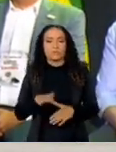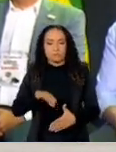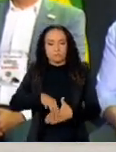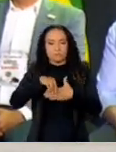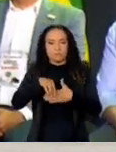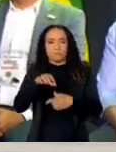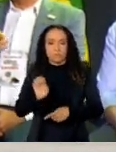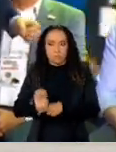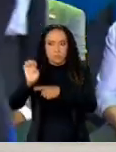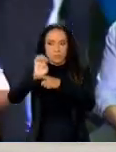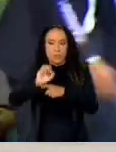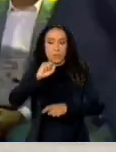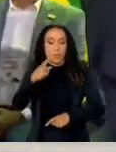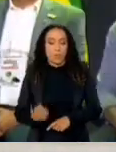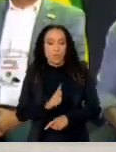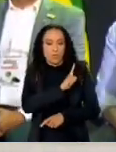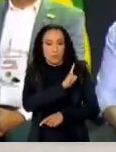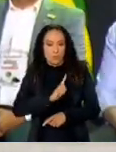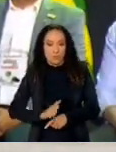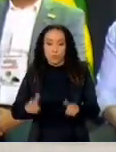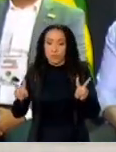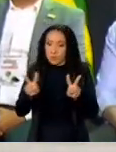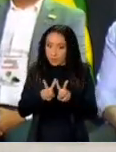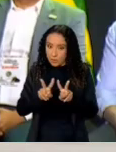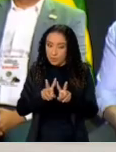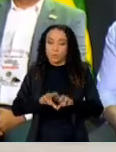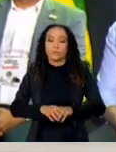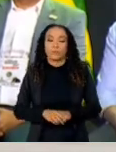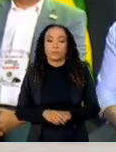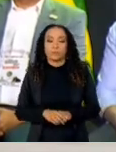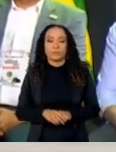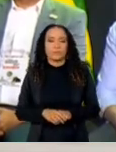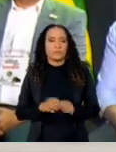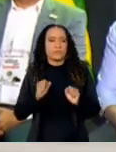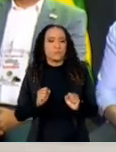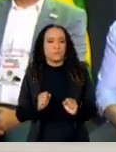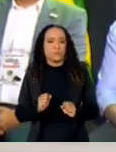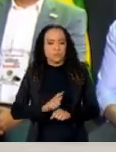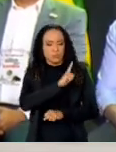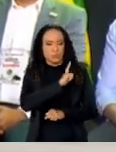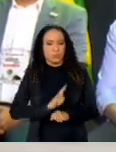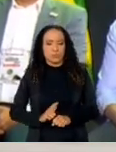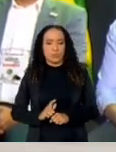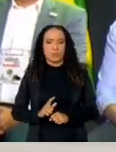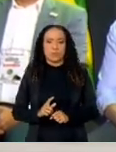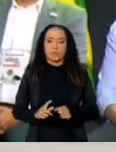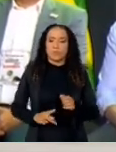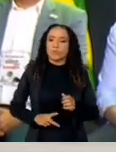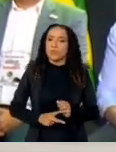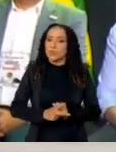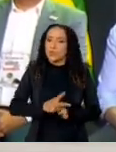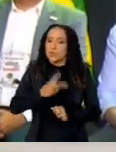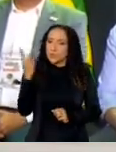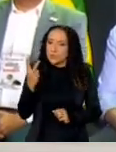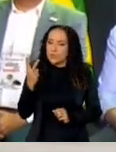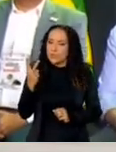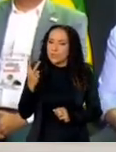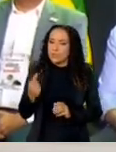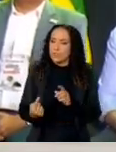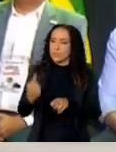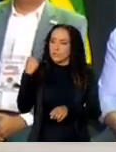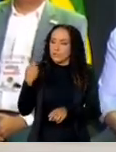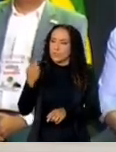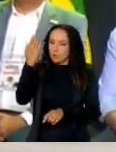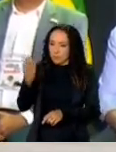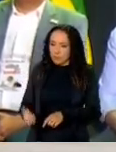liderou o estado o ex-governador Wellington, que pôde governar os seus dois primeiros mandatos com o senhor